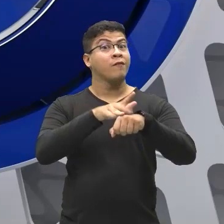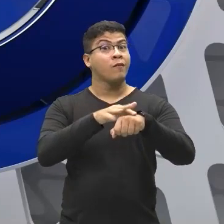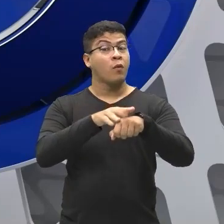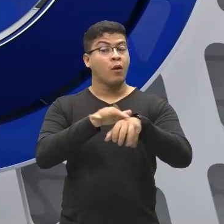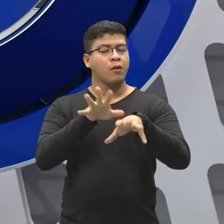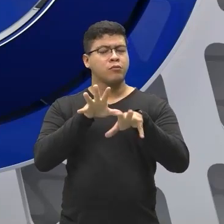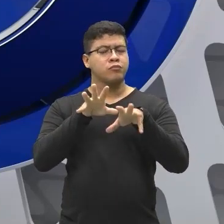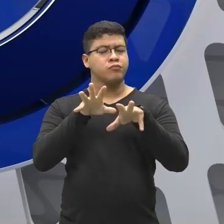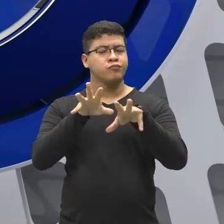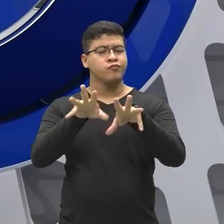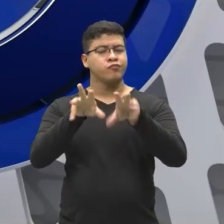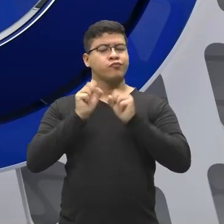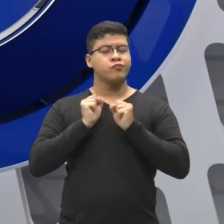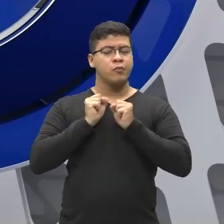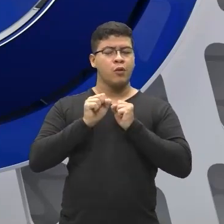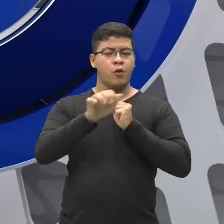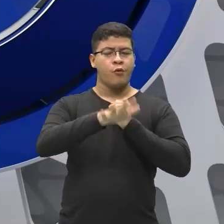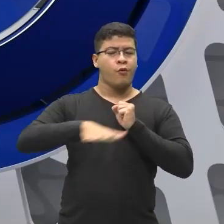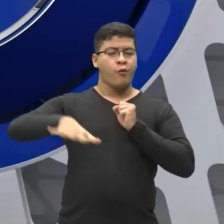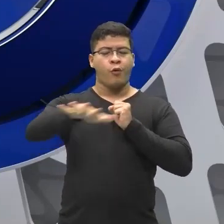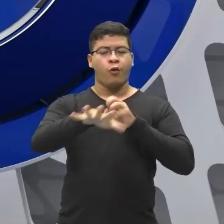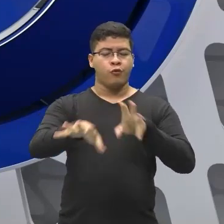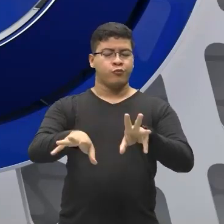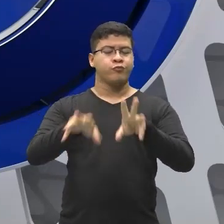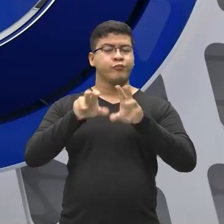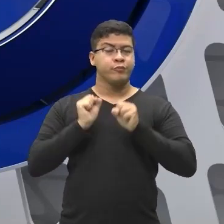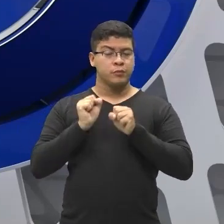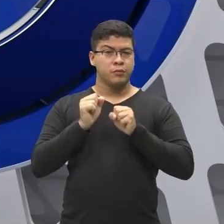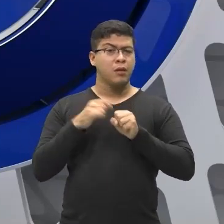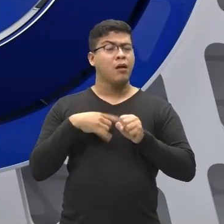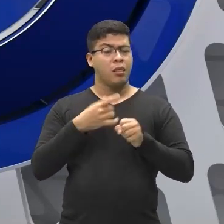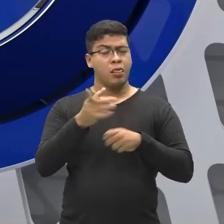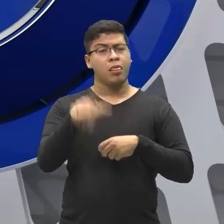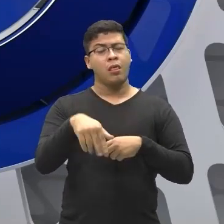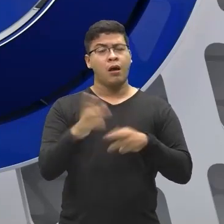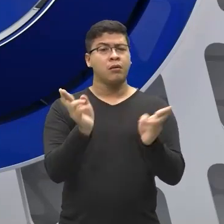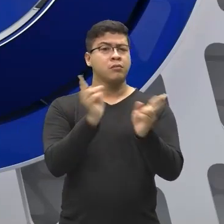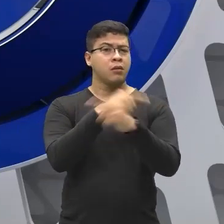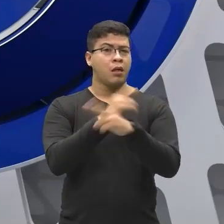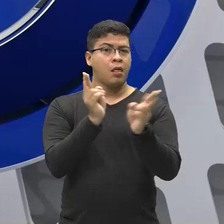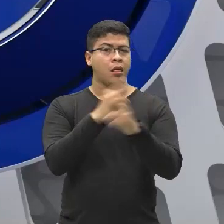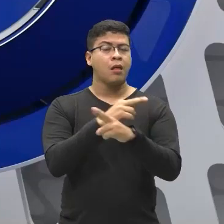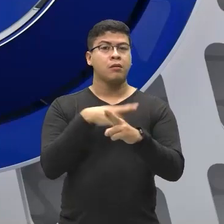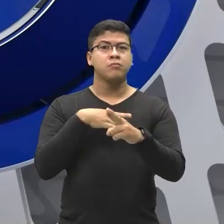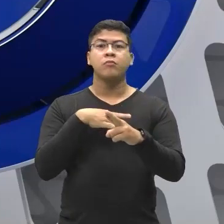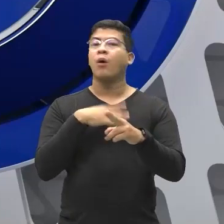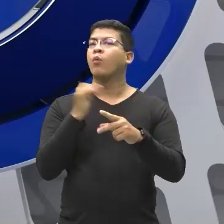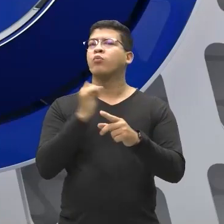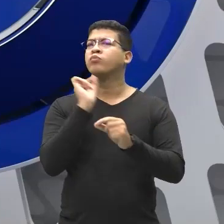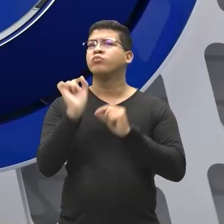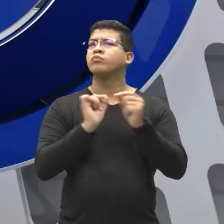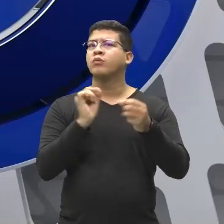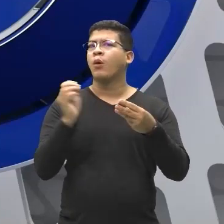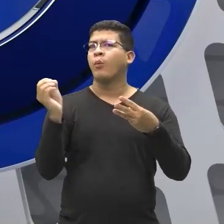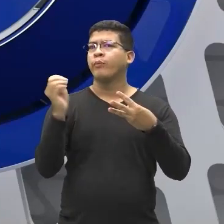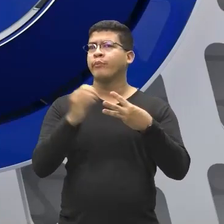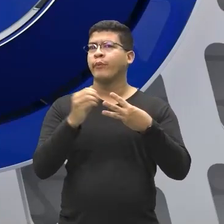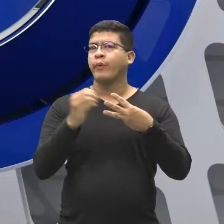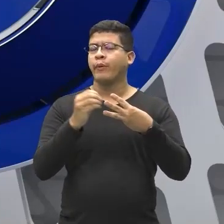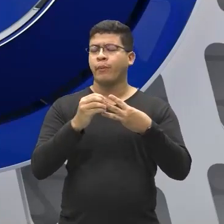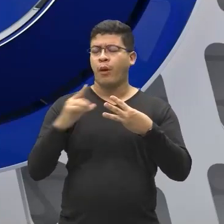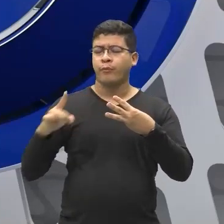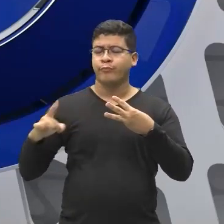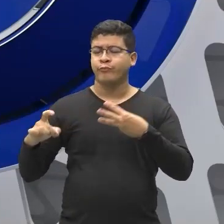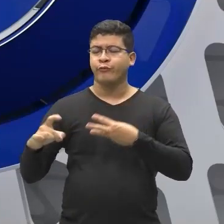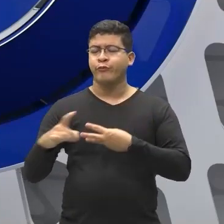infecto-contagiosas. A gente vai observar que essas doenças elas estão relacionadas com os micro-organismos, aqueles indivíduos